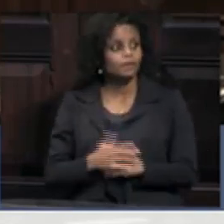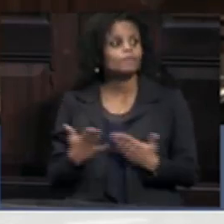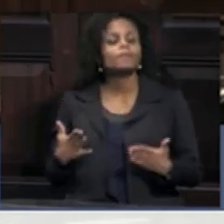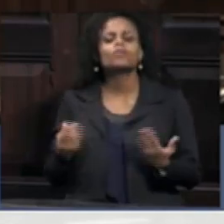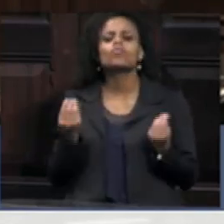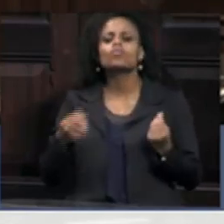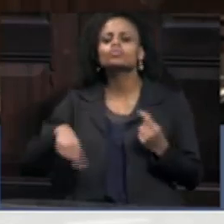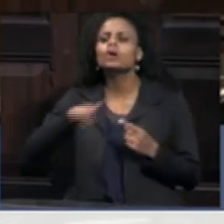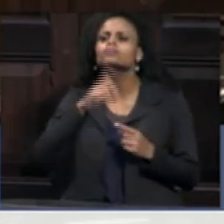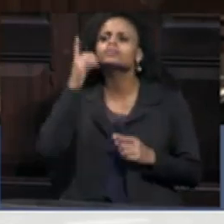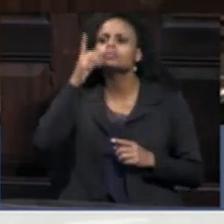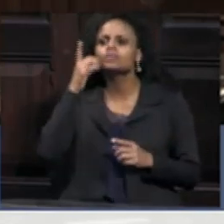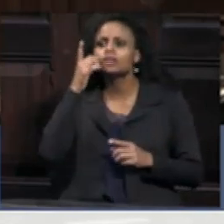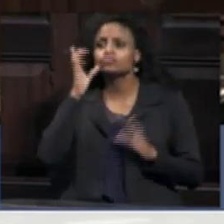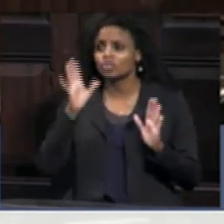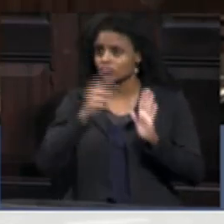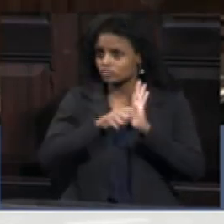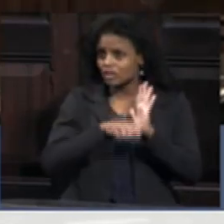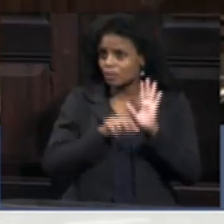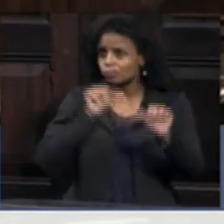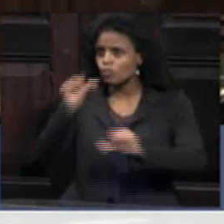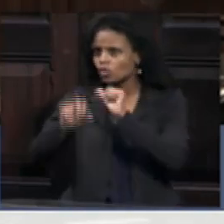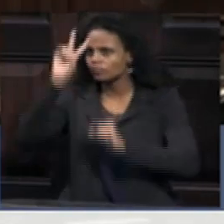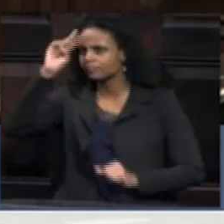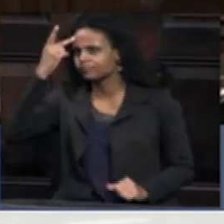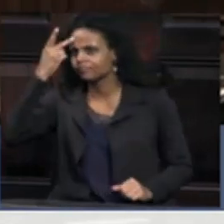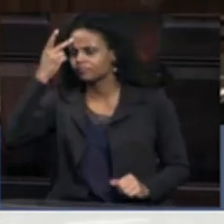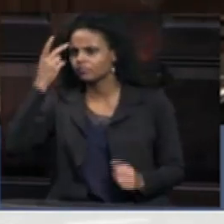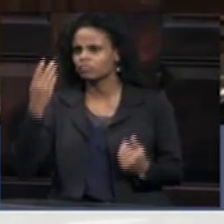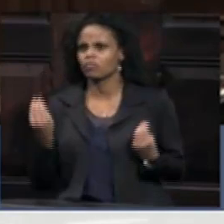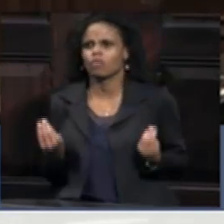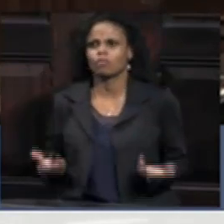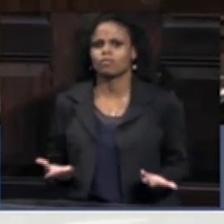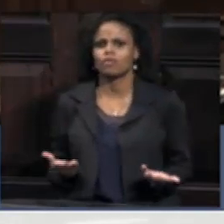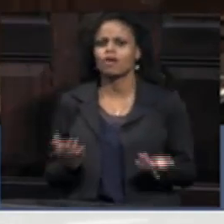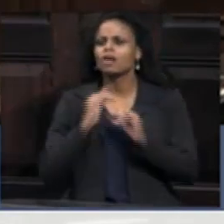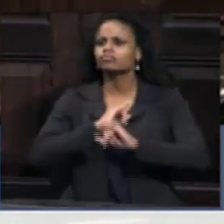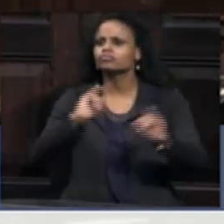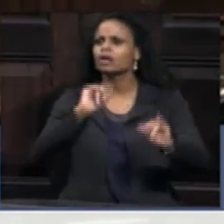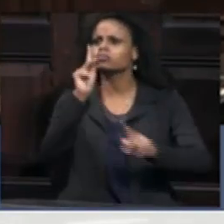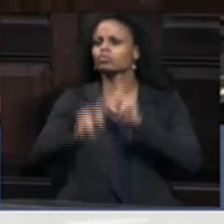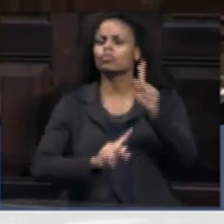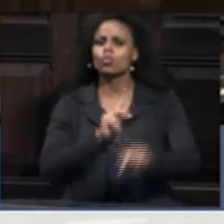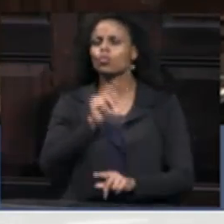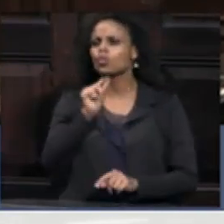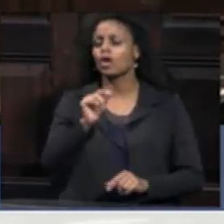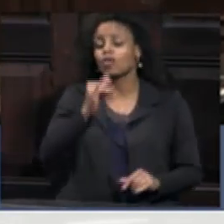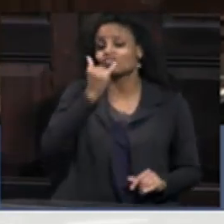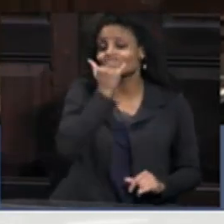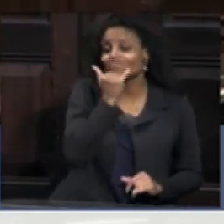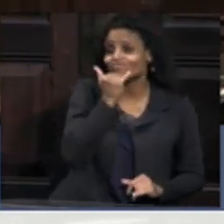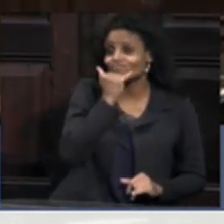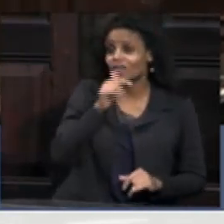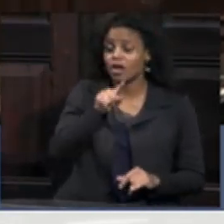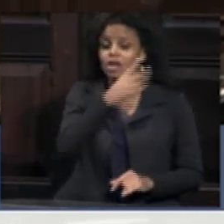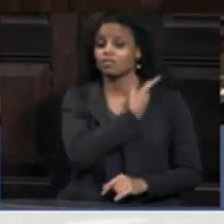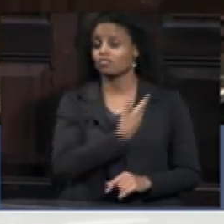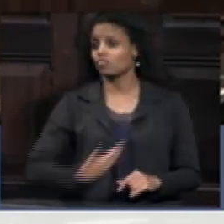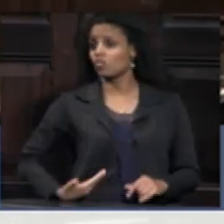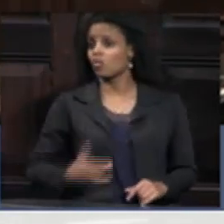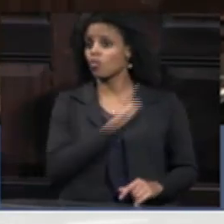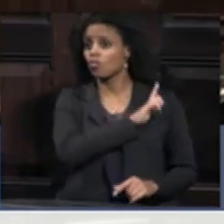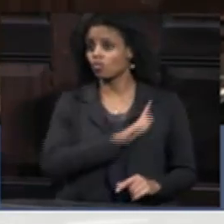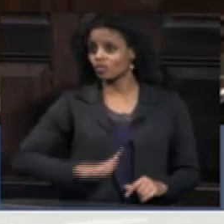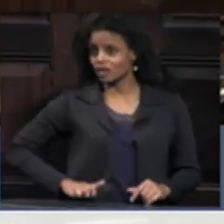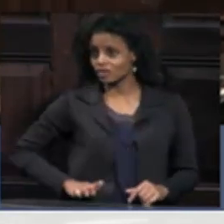deputados agora vão mudar de lado? Vão dizer para o povo que agora o governador, que